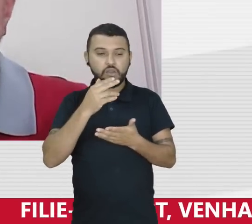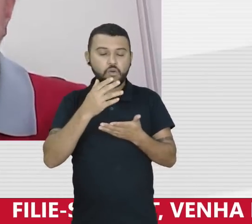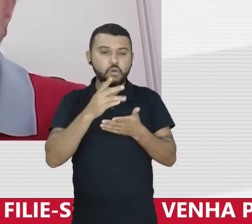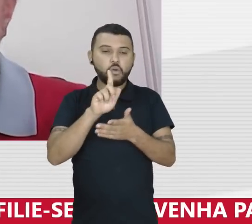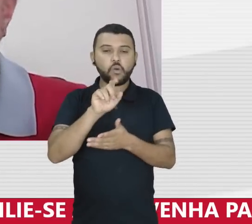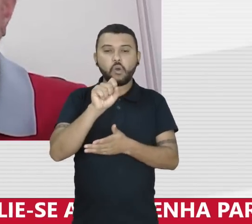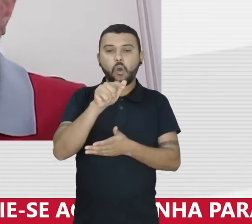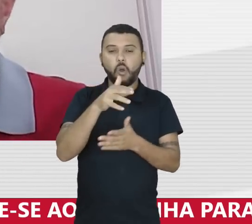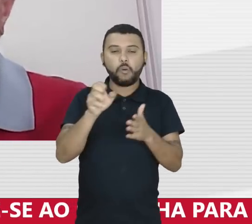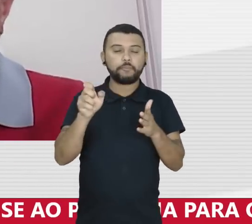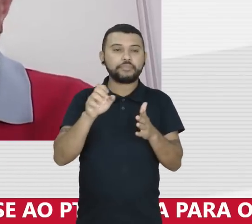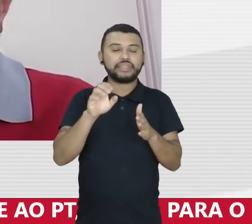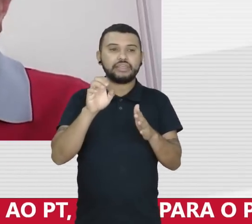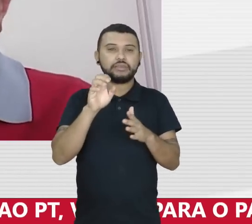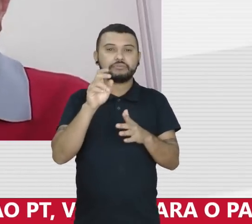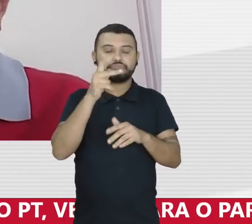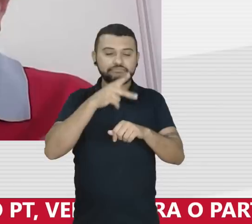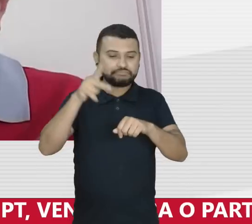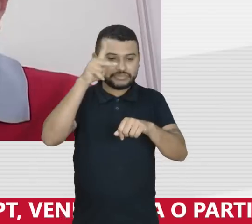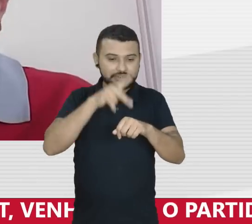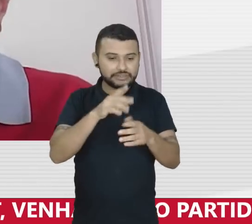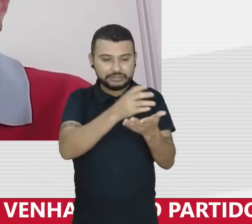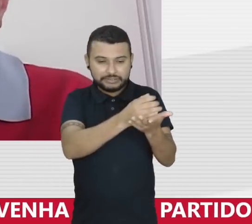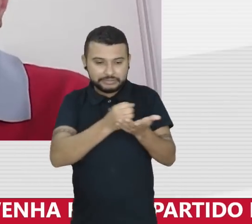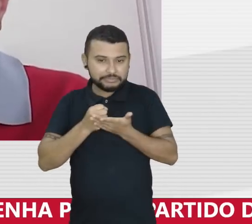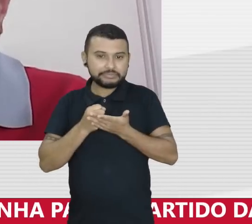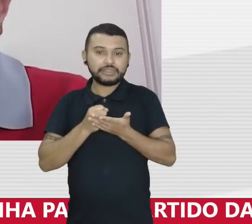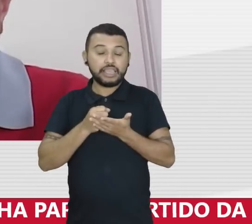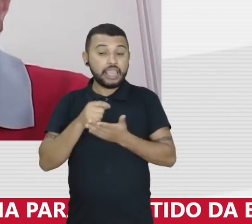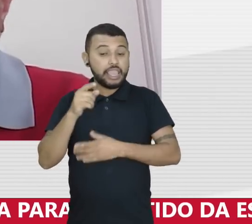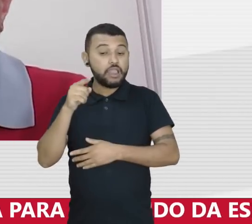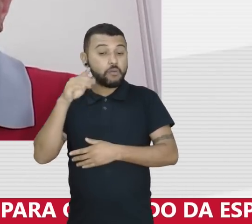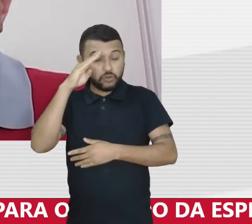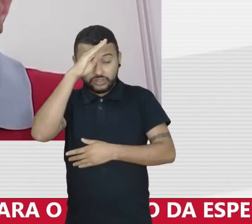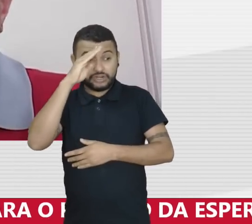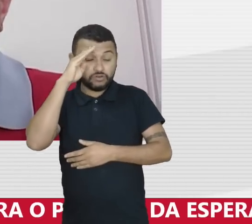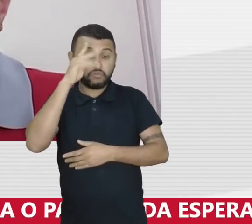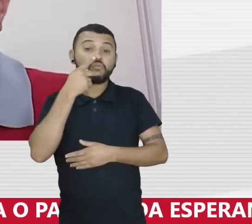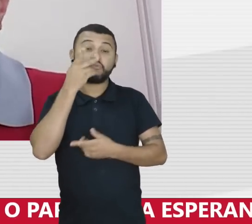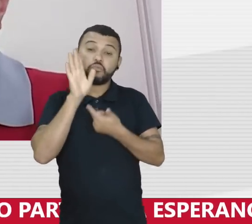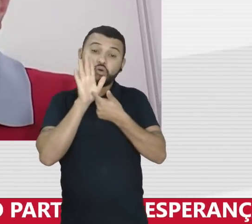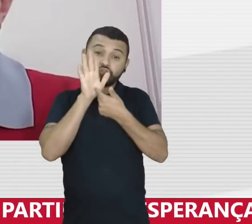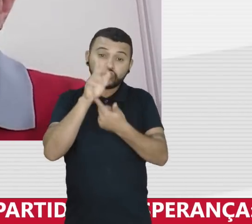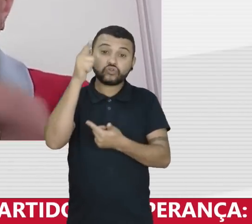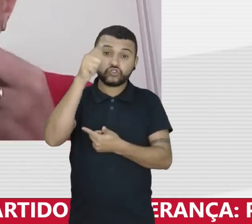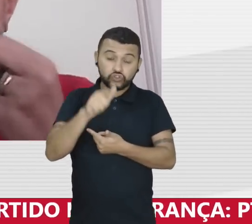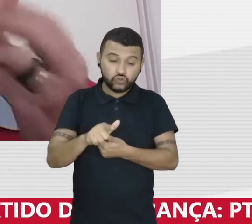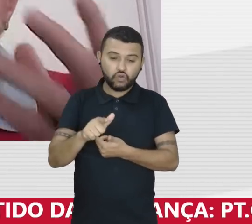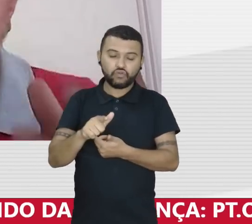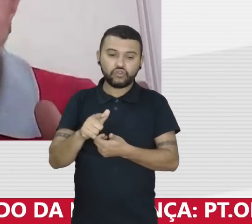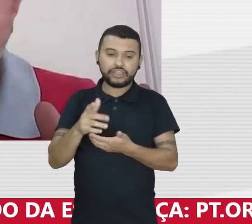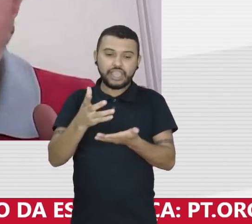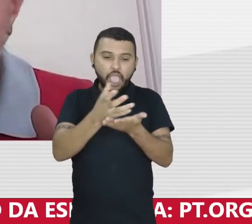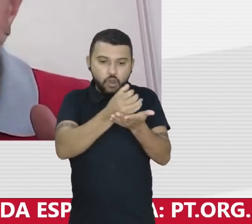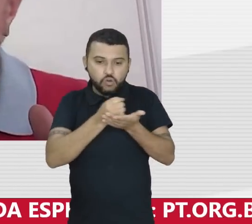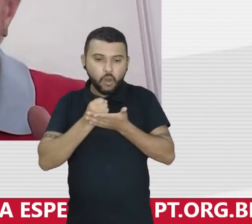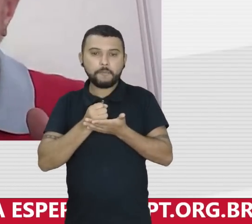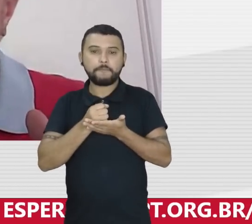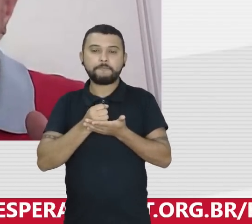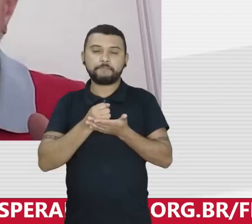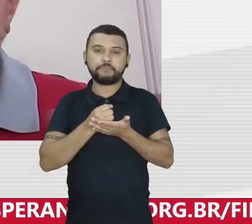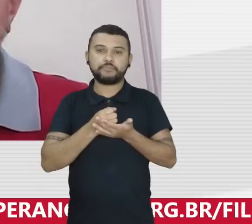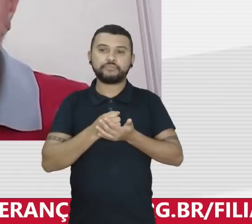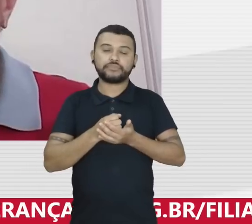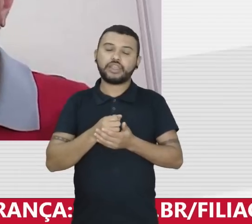é um presidente que já sinaliza mais uma vez, né? Ele não precisa verbalizar isso,